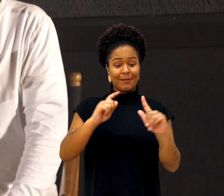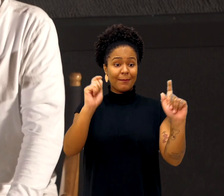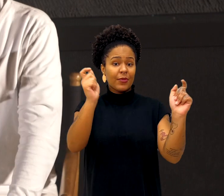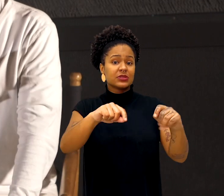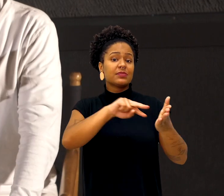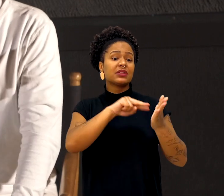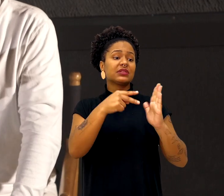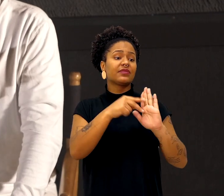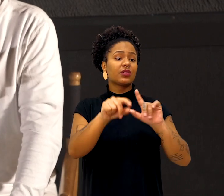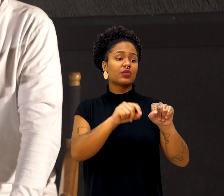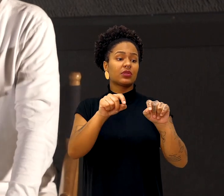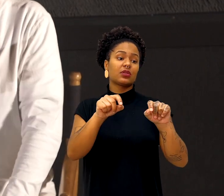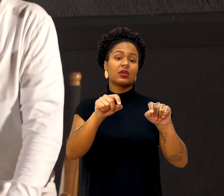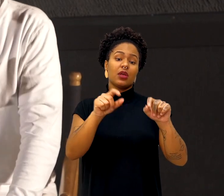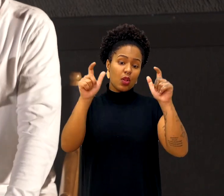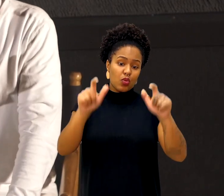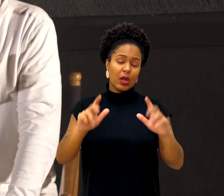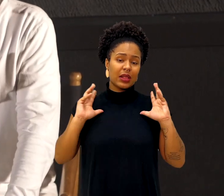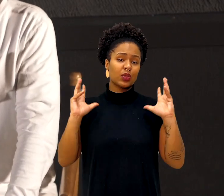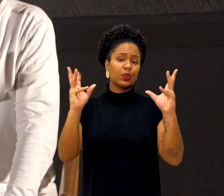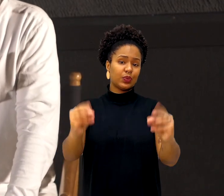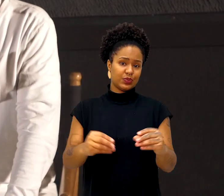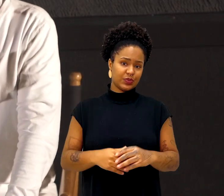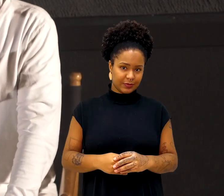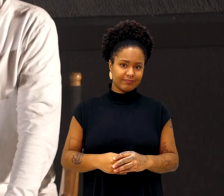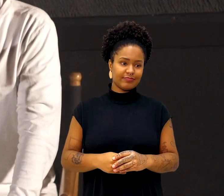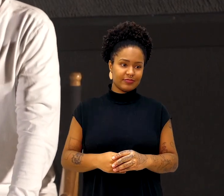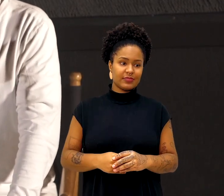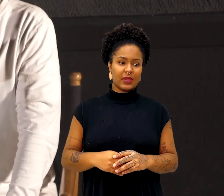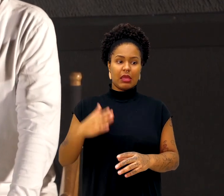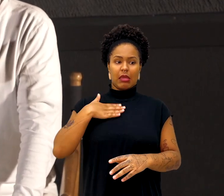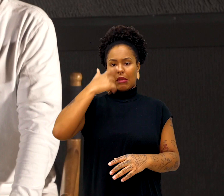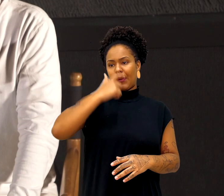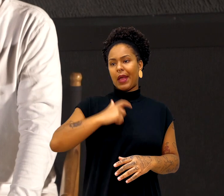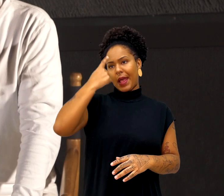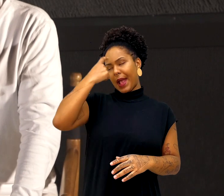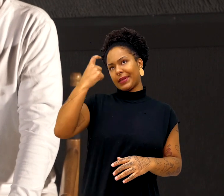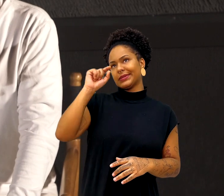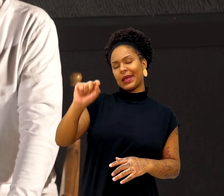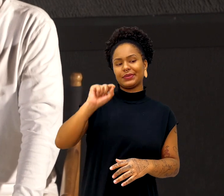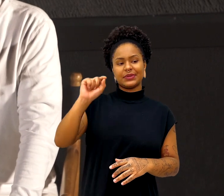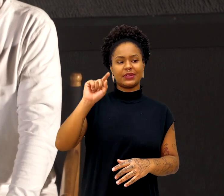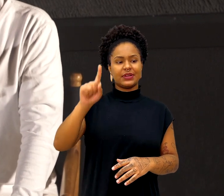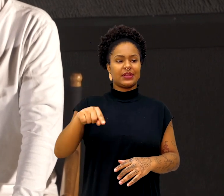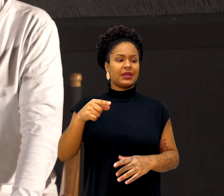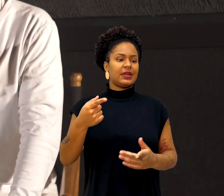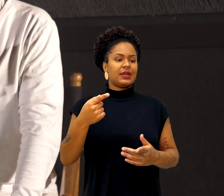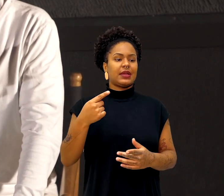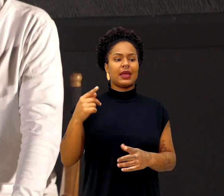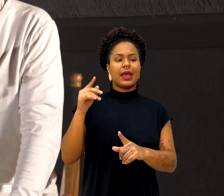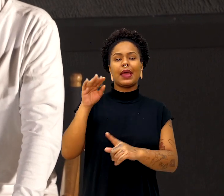Possibilidade significa mudar para todas. Não me chame com a ideia da abelhinha ou